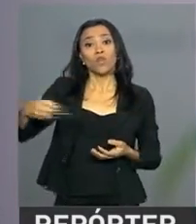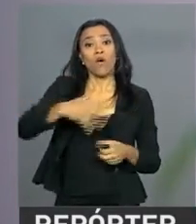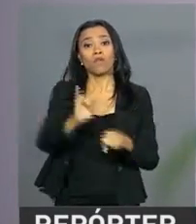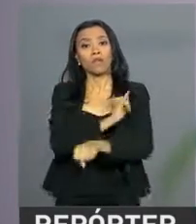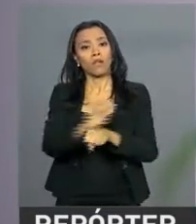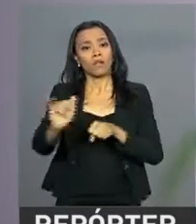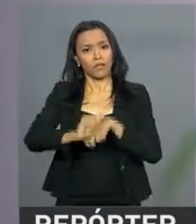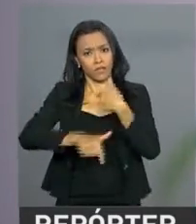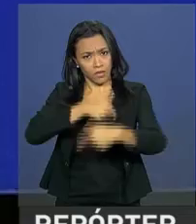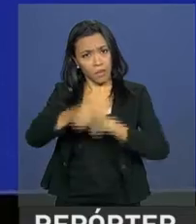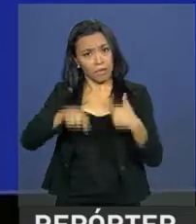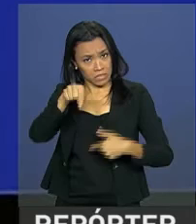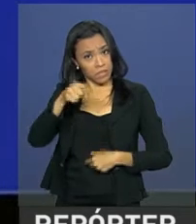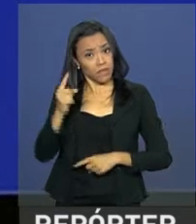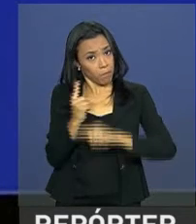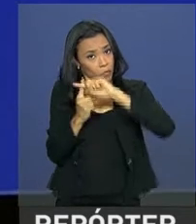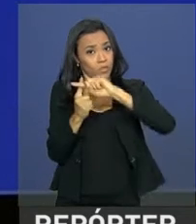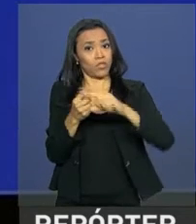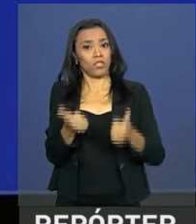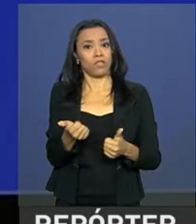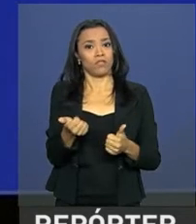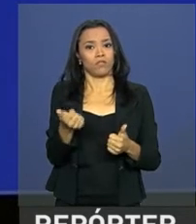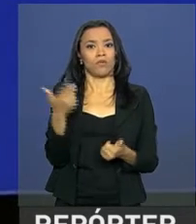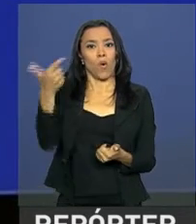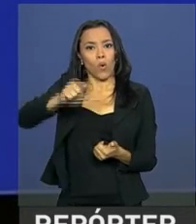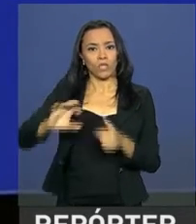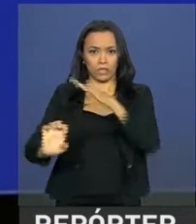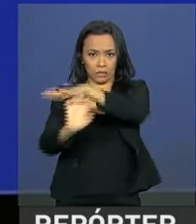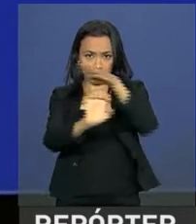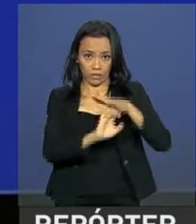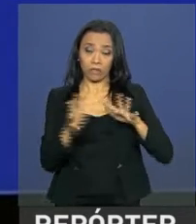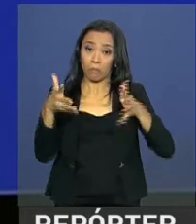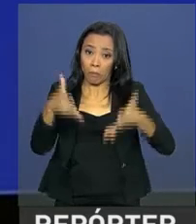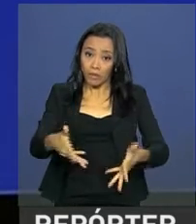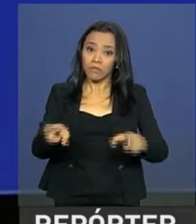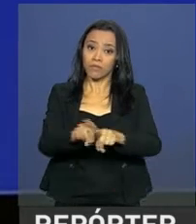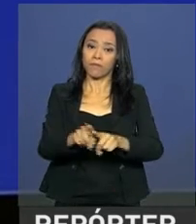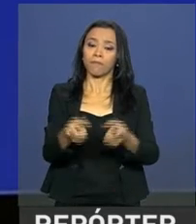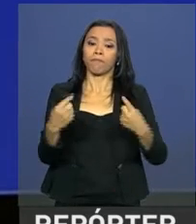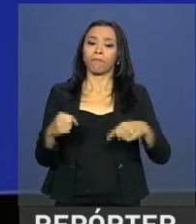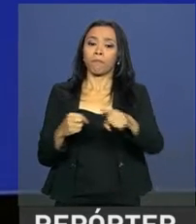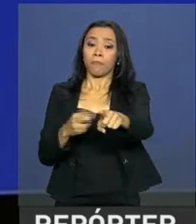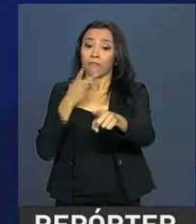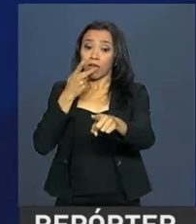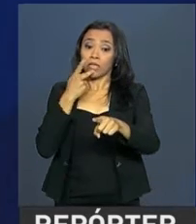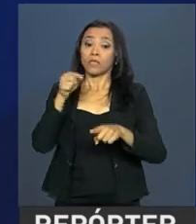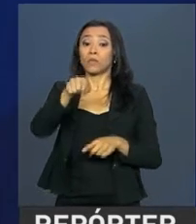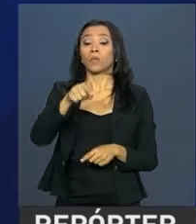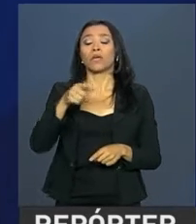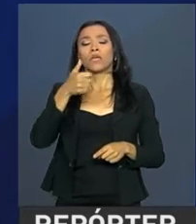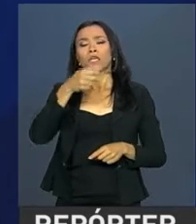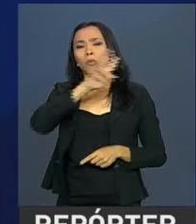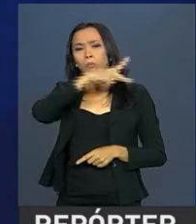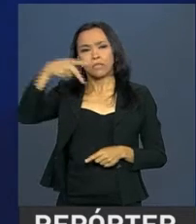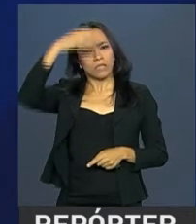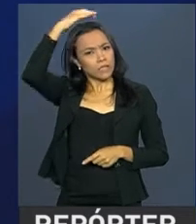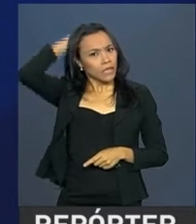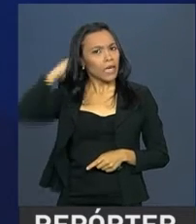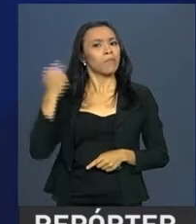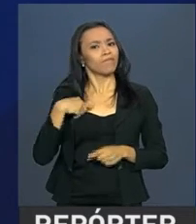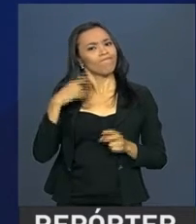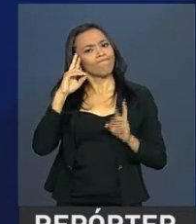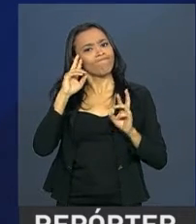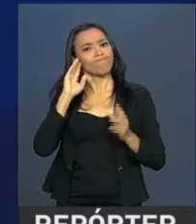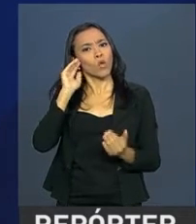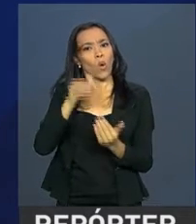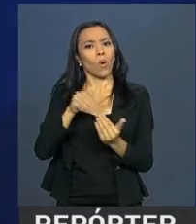acho que isso é muito positivo. No Rio de Janeiro, para o maior evento da América Latina do setor, o presidente Michel Temer defendeu as mudanças.